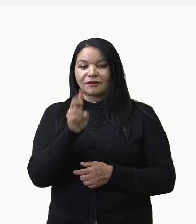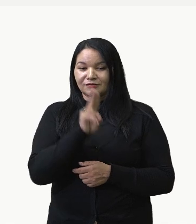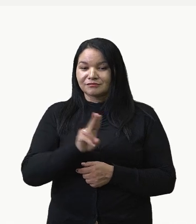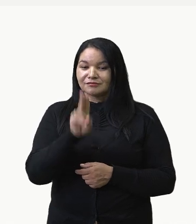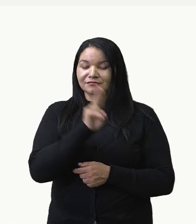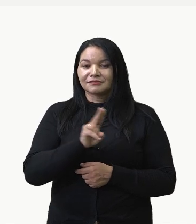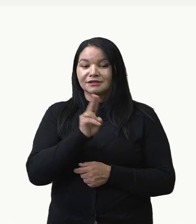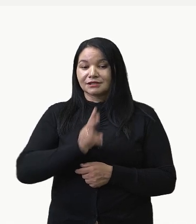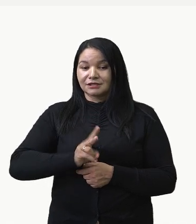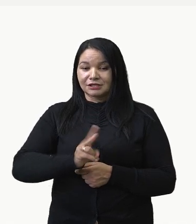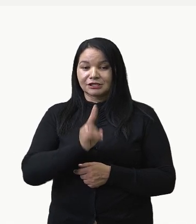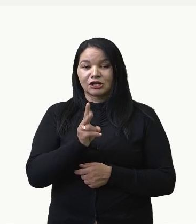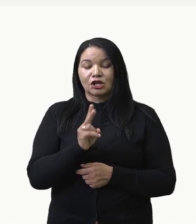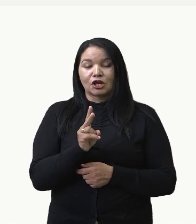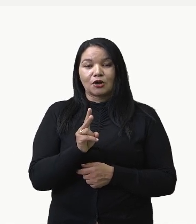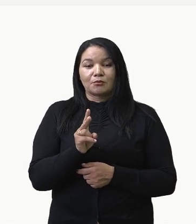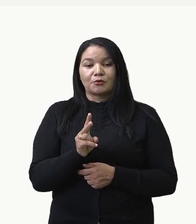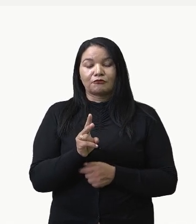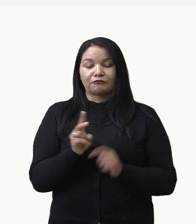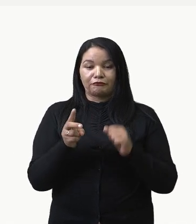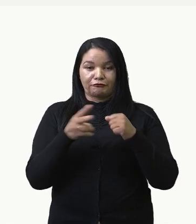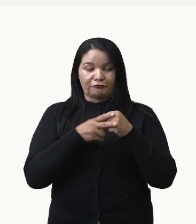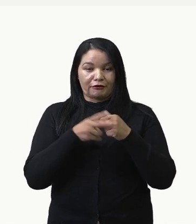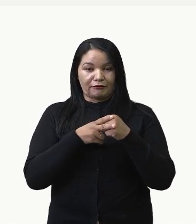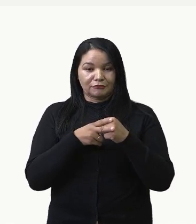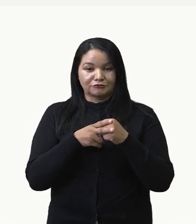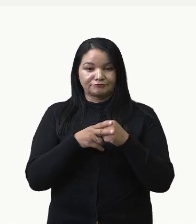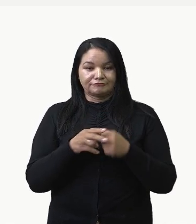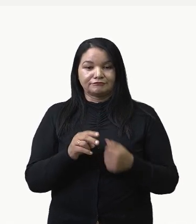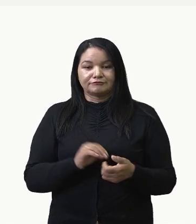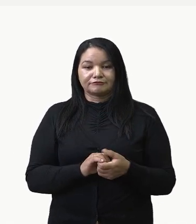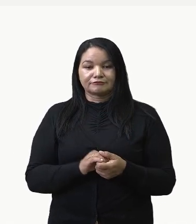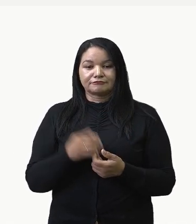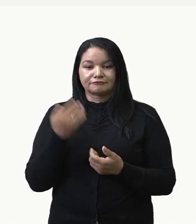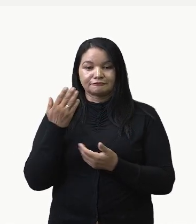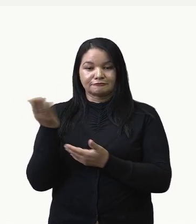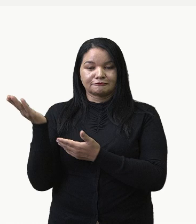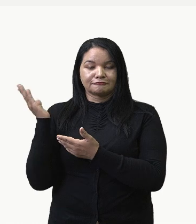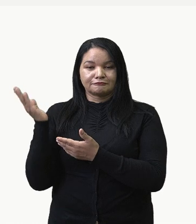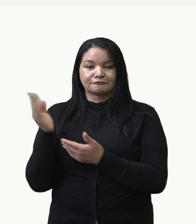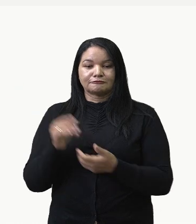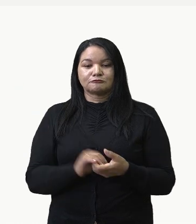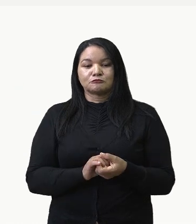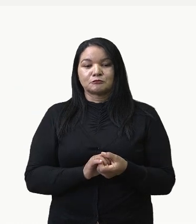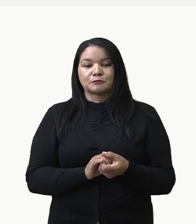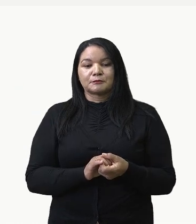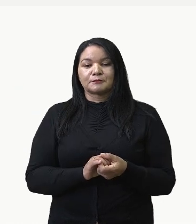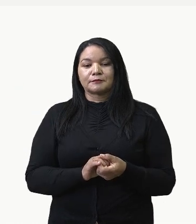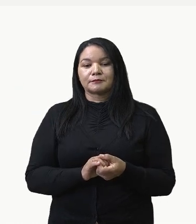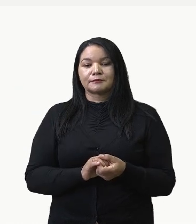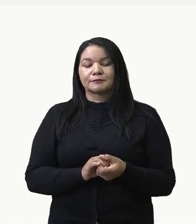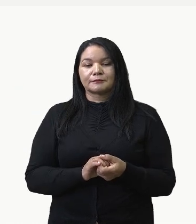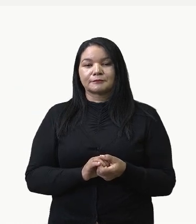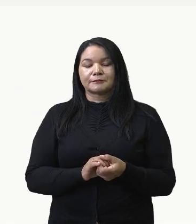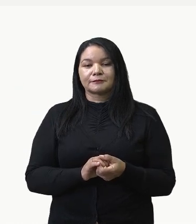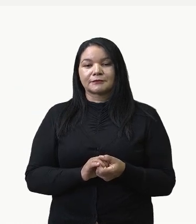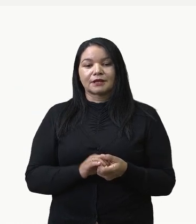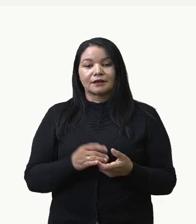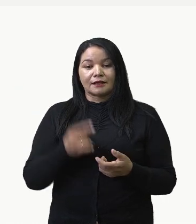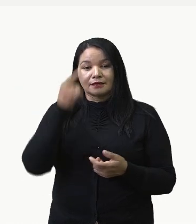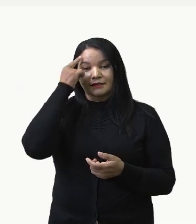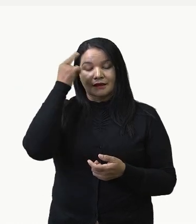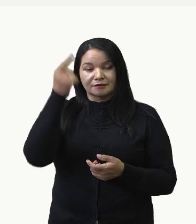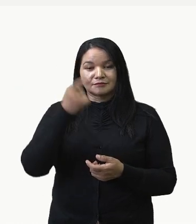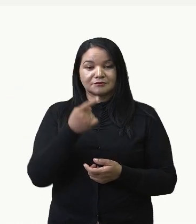aí tá que é o verbo né aí vem a comparação como perro e gato lembro da palavra